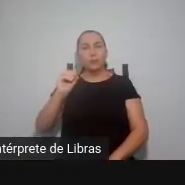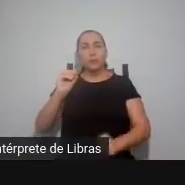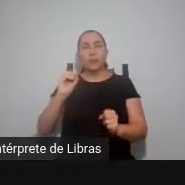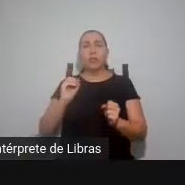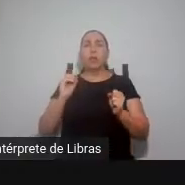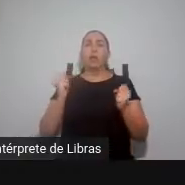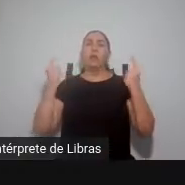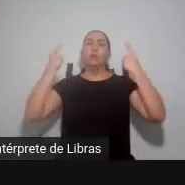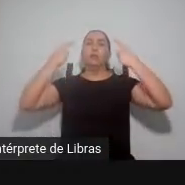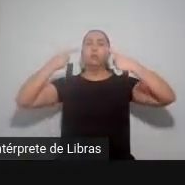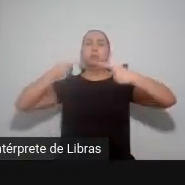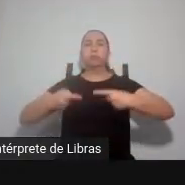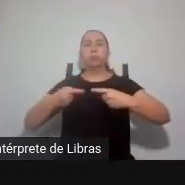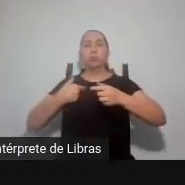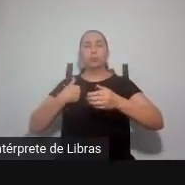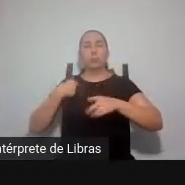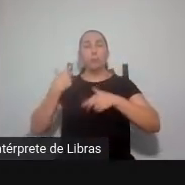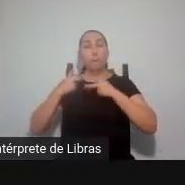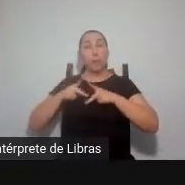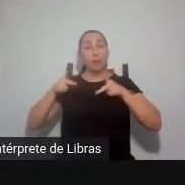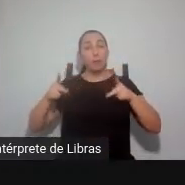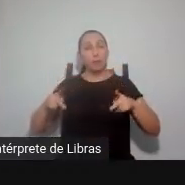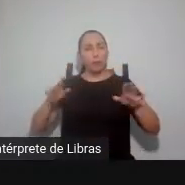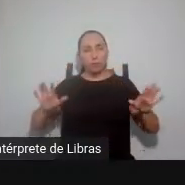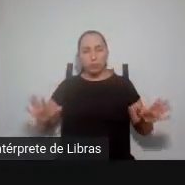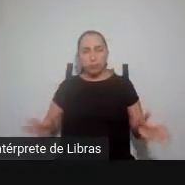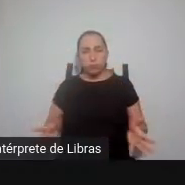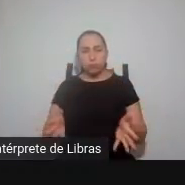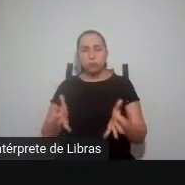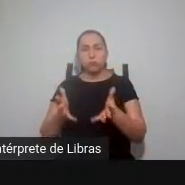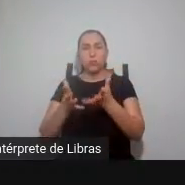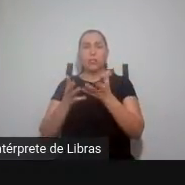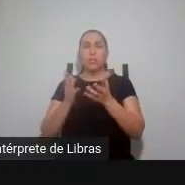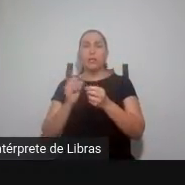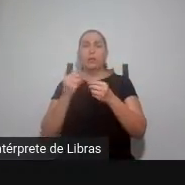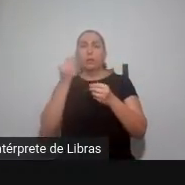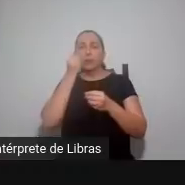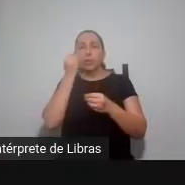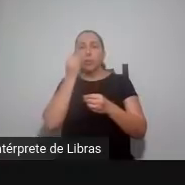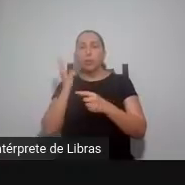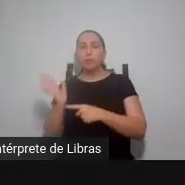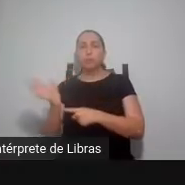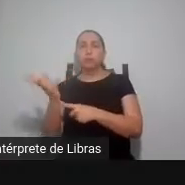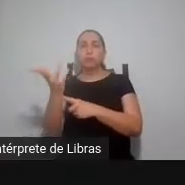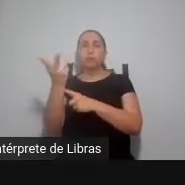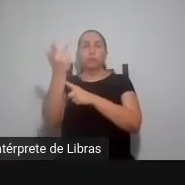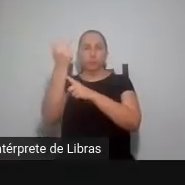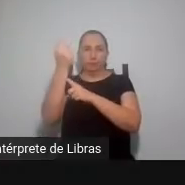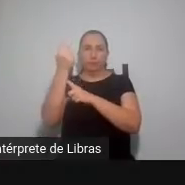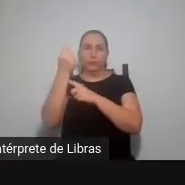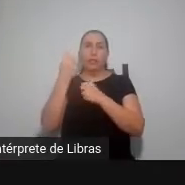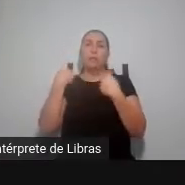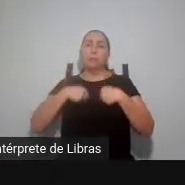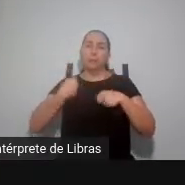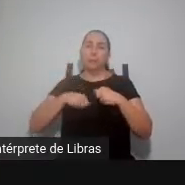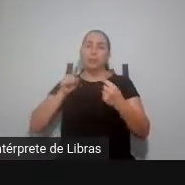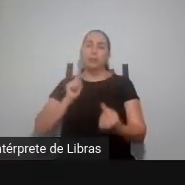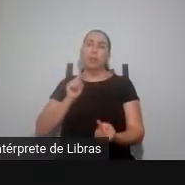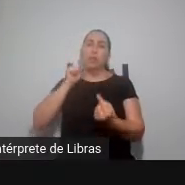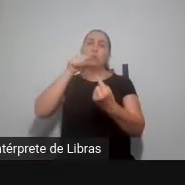de aperfeiçoar, né? E aí é isso. Eu posso fazer uma coisa linda, mas se eu não souber o objetivo daquilo, se perde.